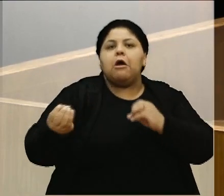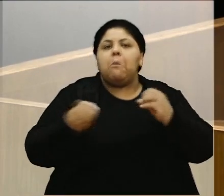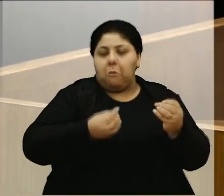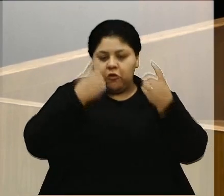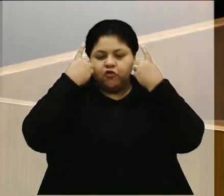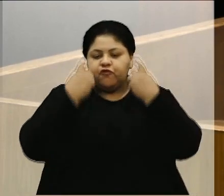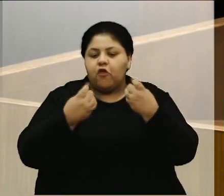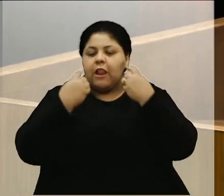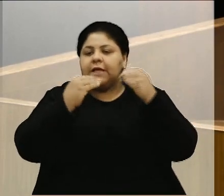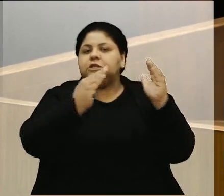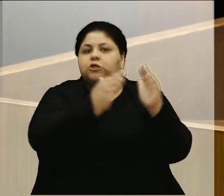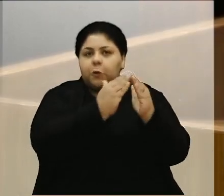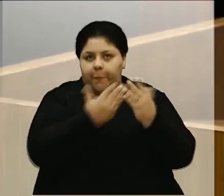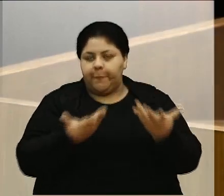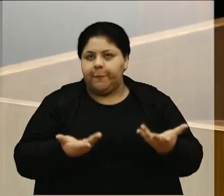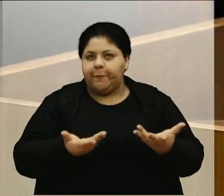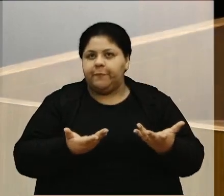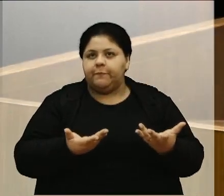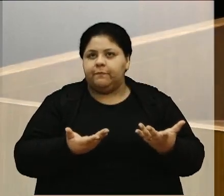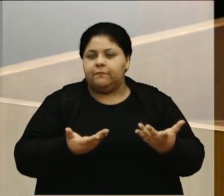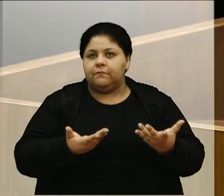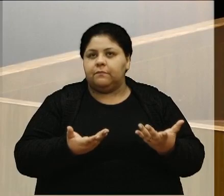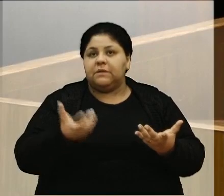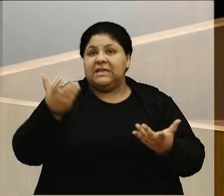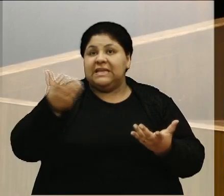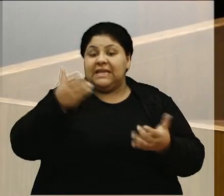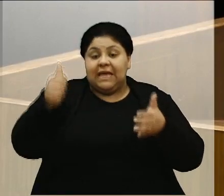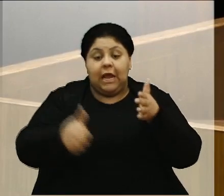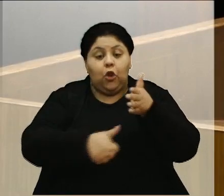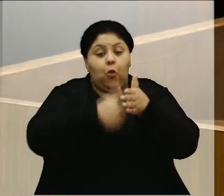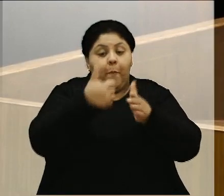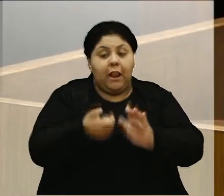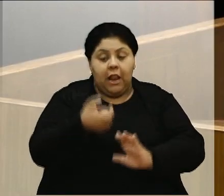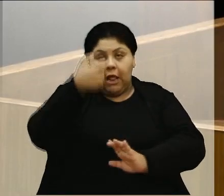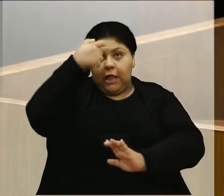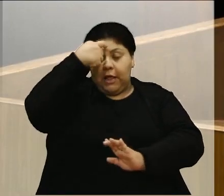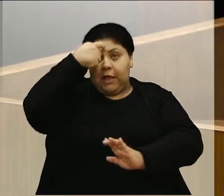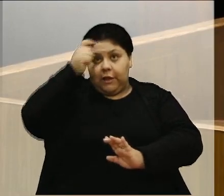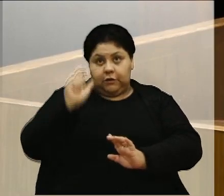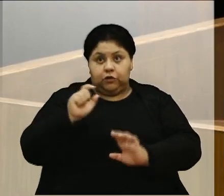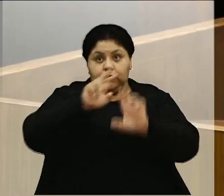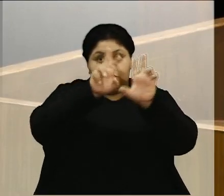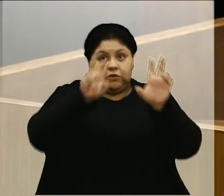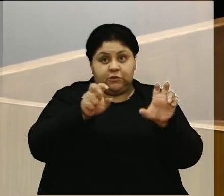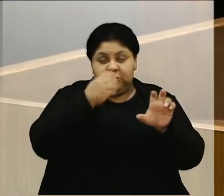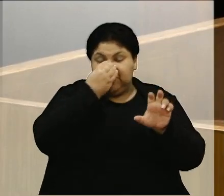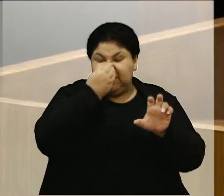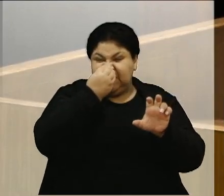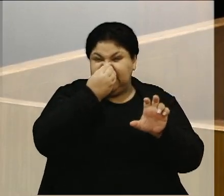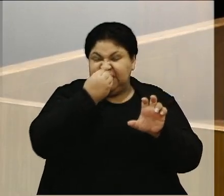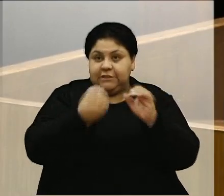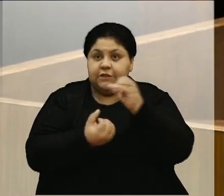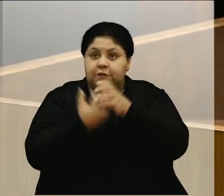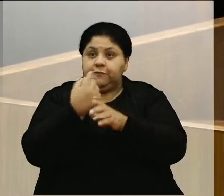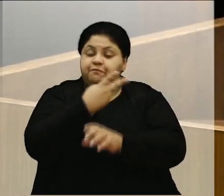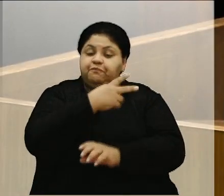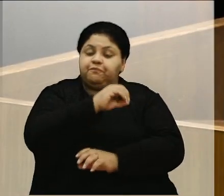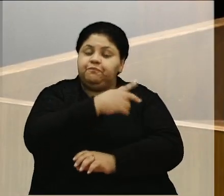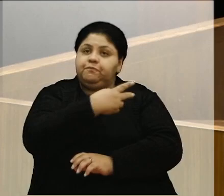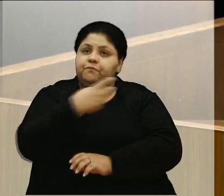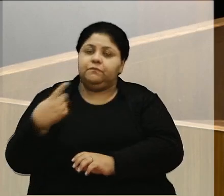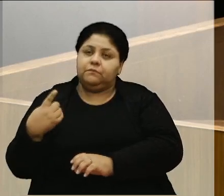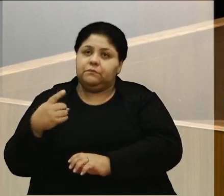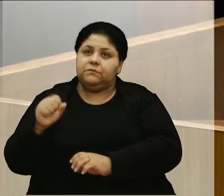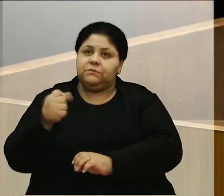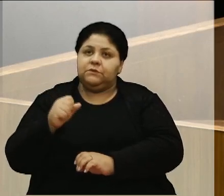doméstica. E visando a prevenção e a conscientização sobre esse assunto, que surge em 2018 a